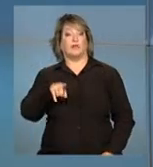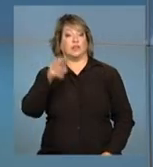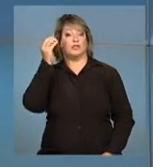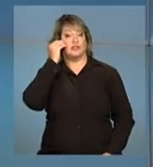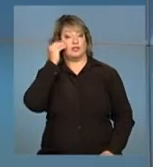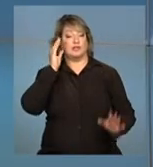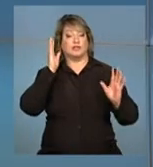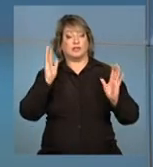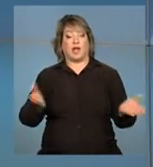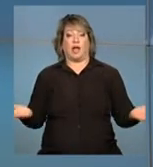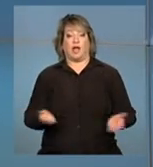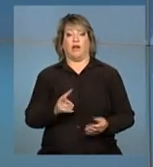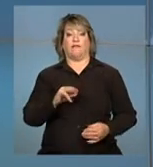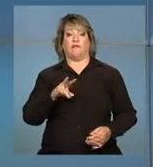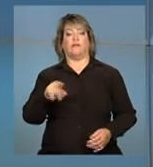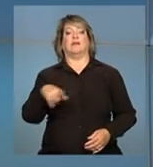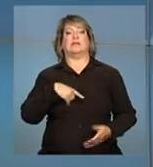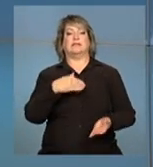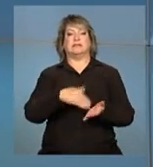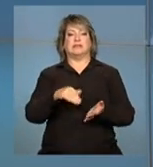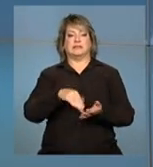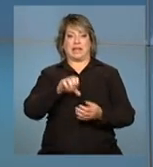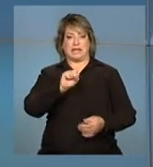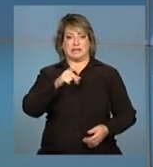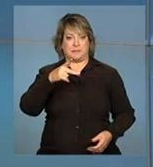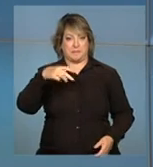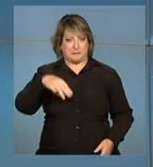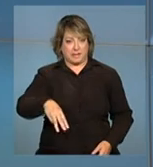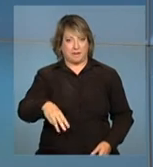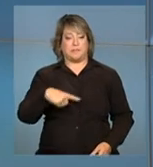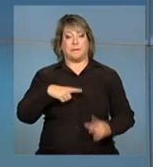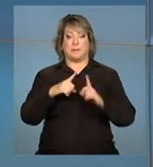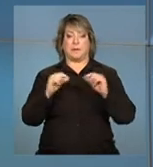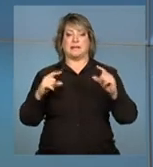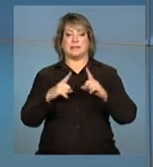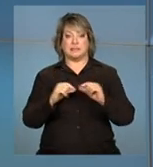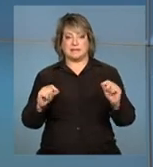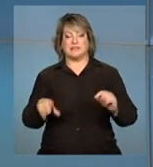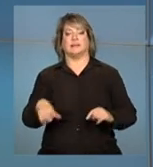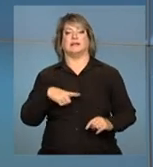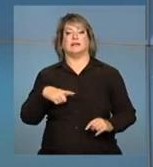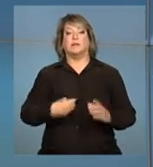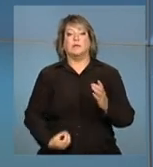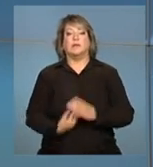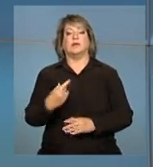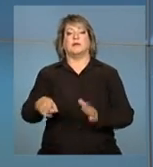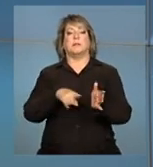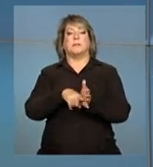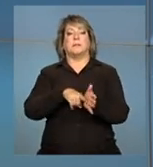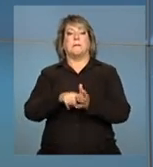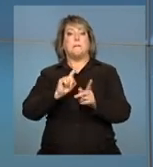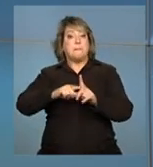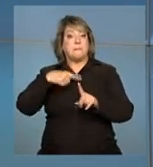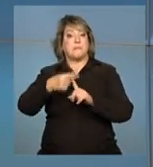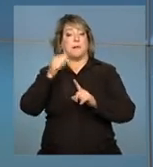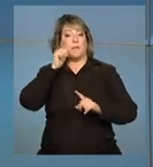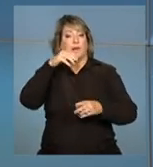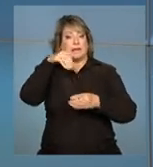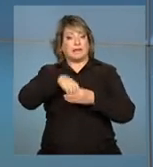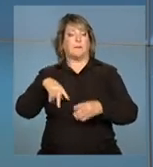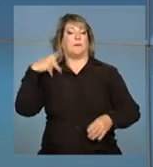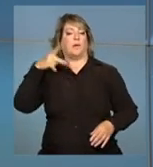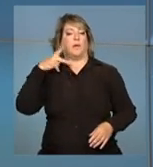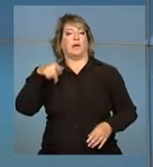Você acompanhou ao vivo da Secretaria de Políticas para as Mulheres em Brasília o lançamento da pesquisa Mais Mulheres na